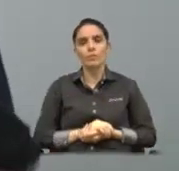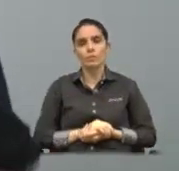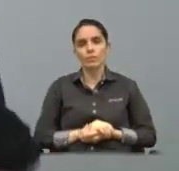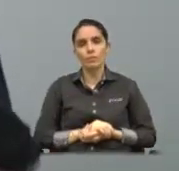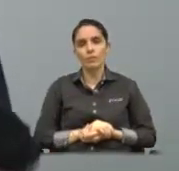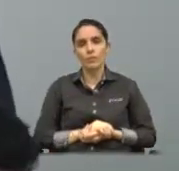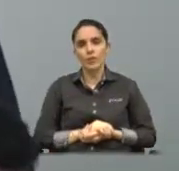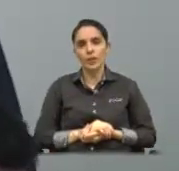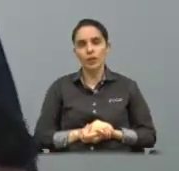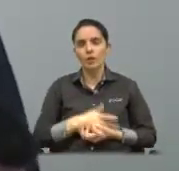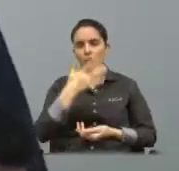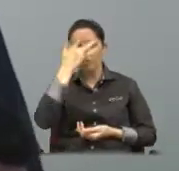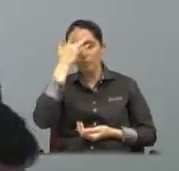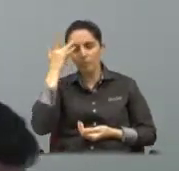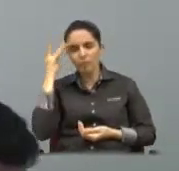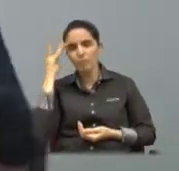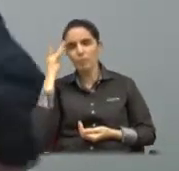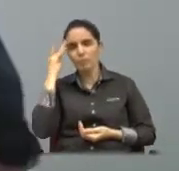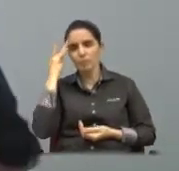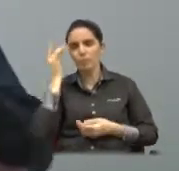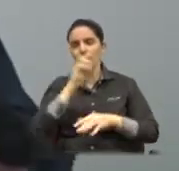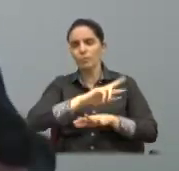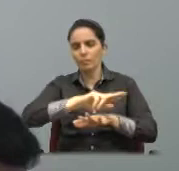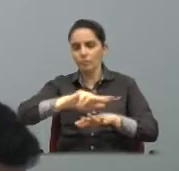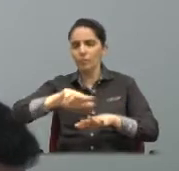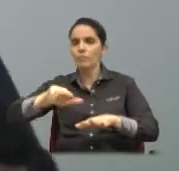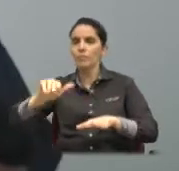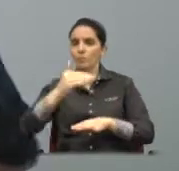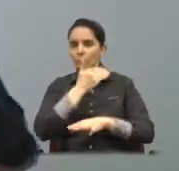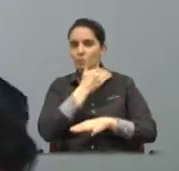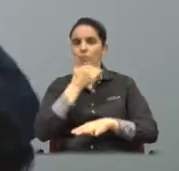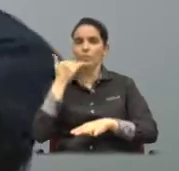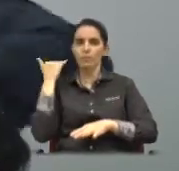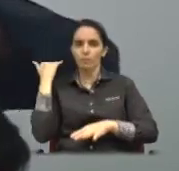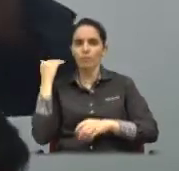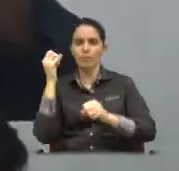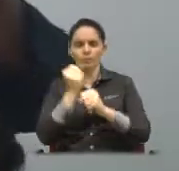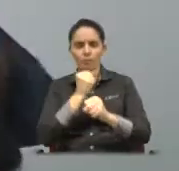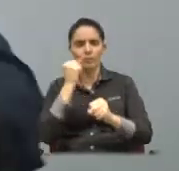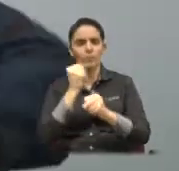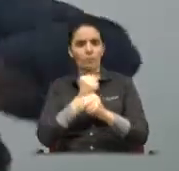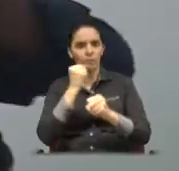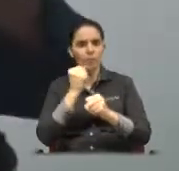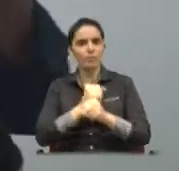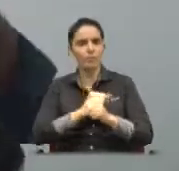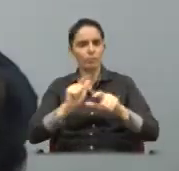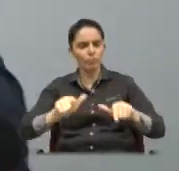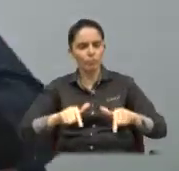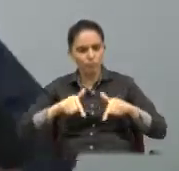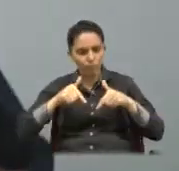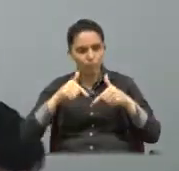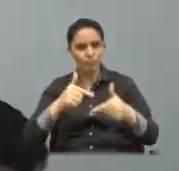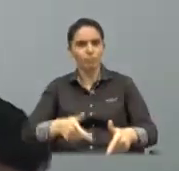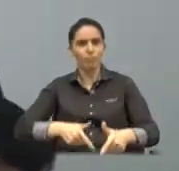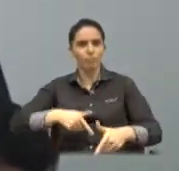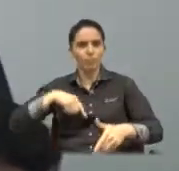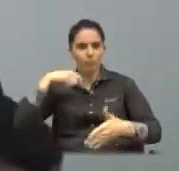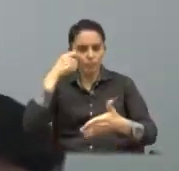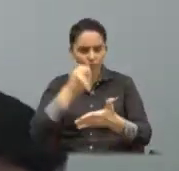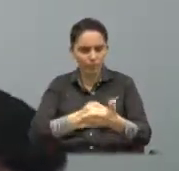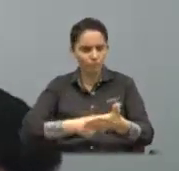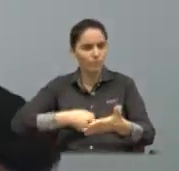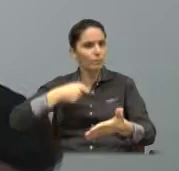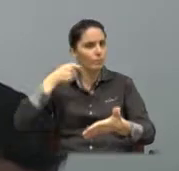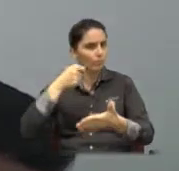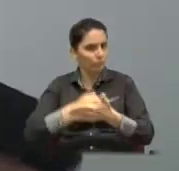Centenas de vidas foram ceifadas, faleceram muita gente ali na obra, na luta, no trabalho árduo. E